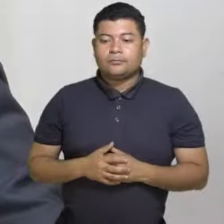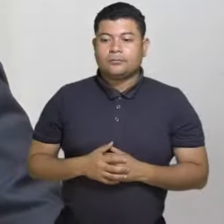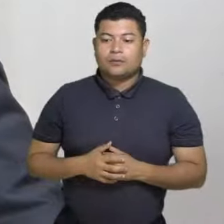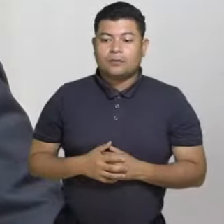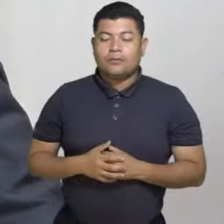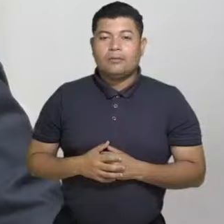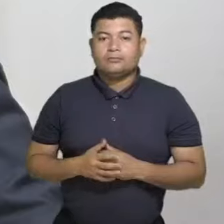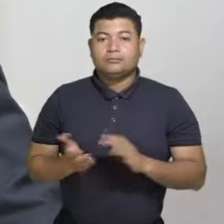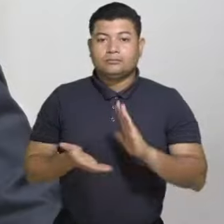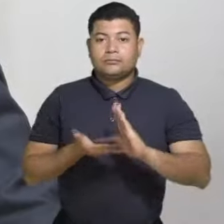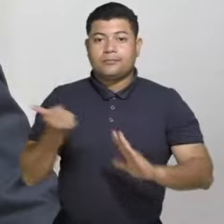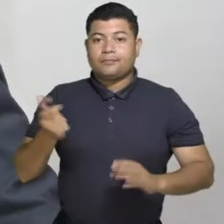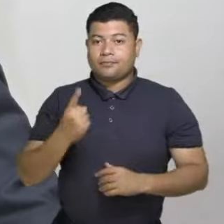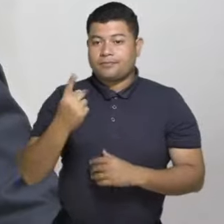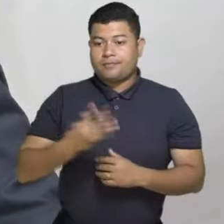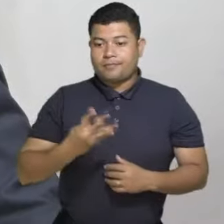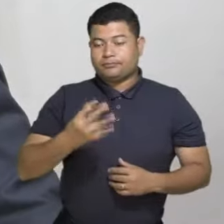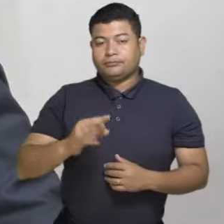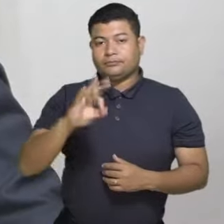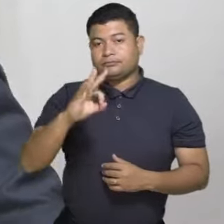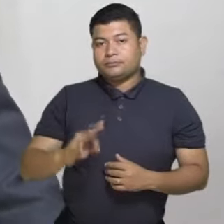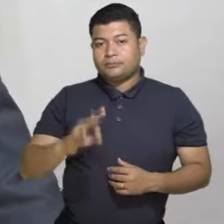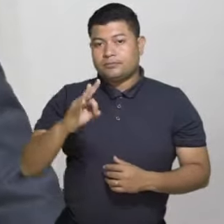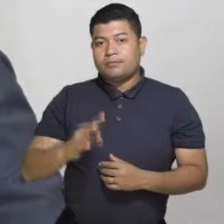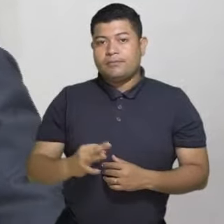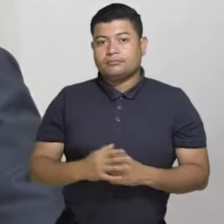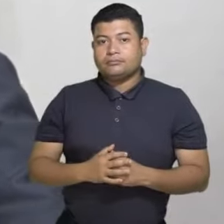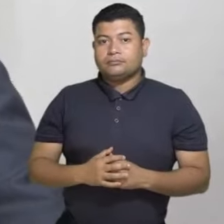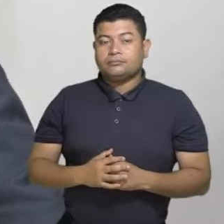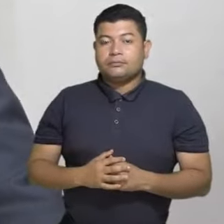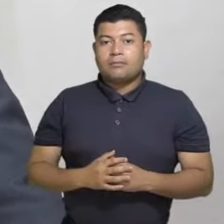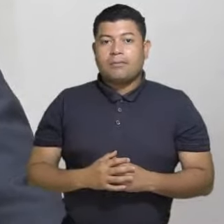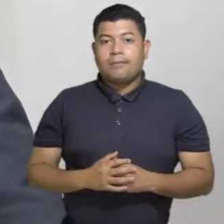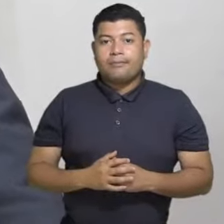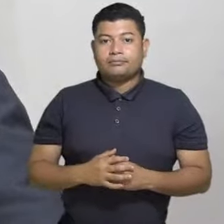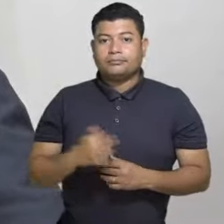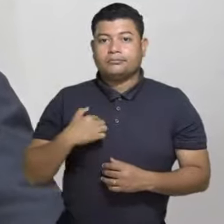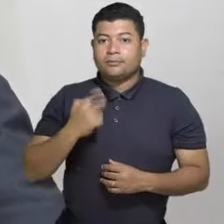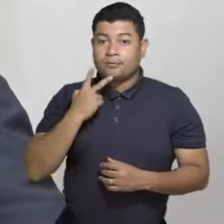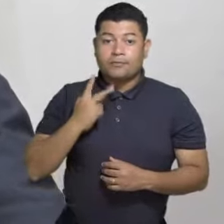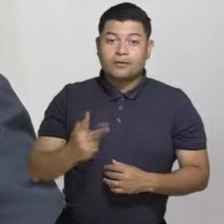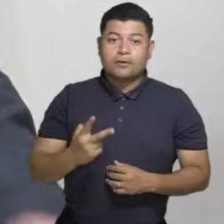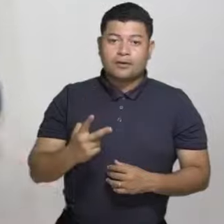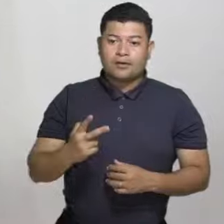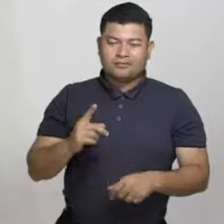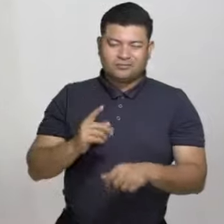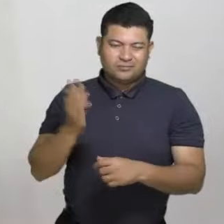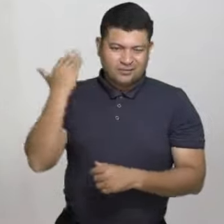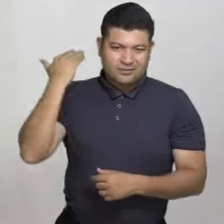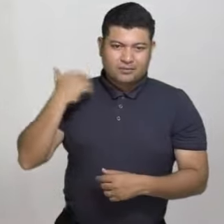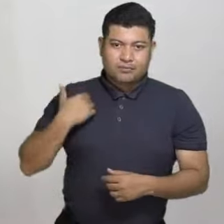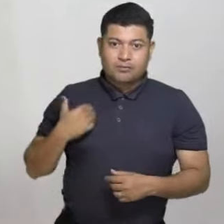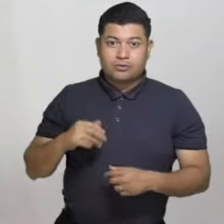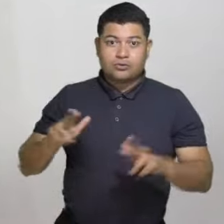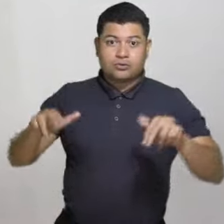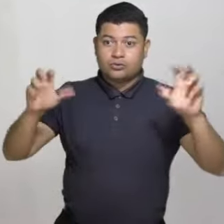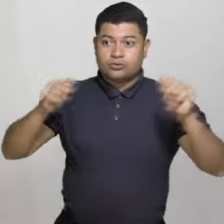retirada dos 14%. E eu dizia naquele momento que eu nunca me